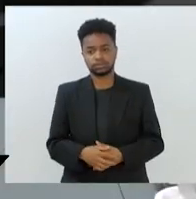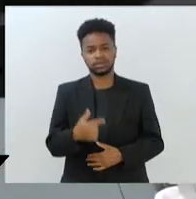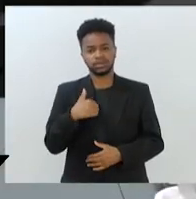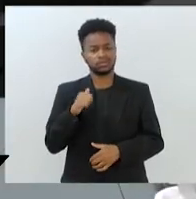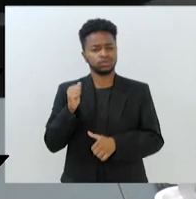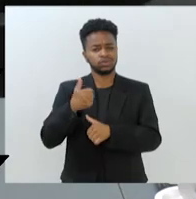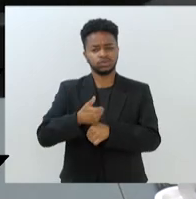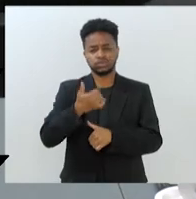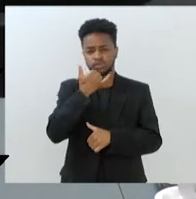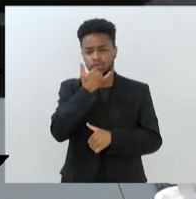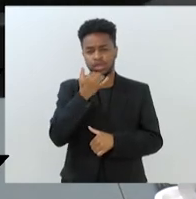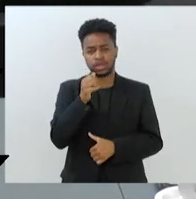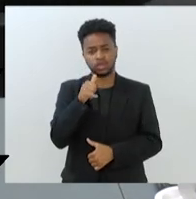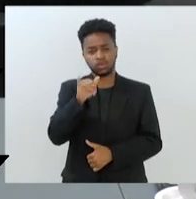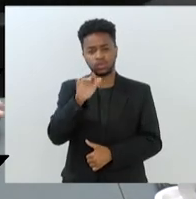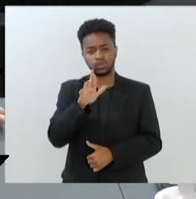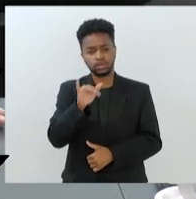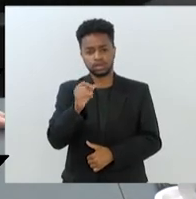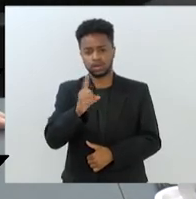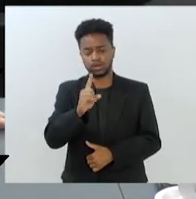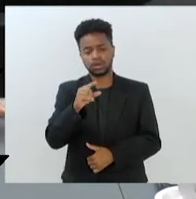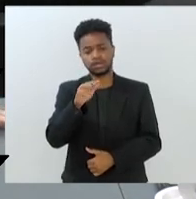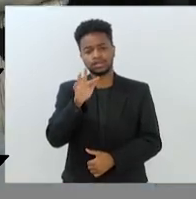mas é o Sérgio Fernandes, você tem razão.